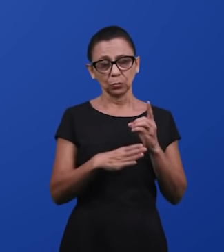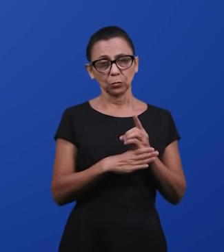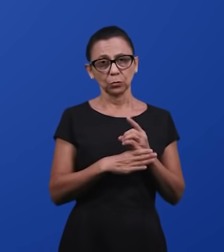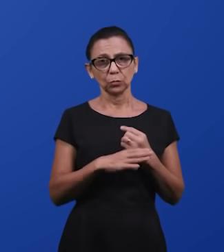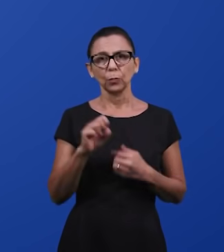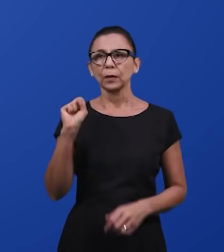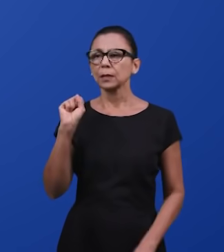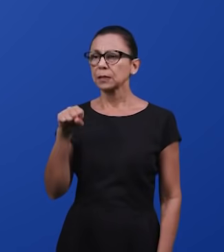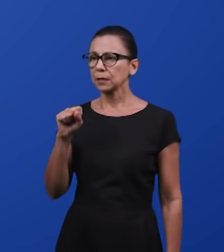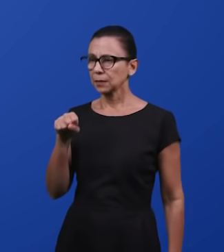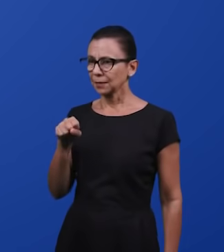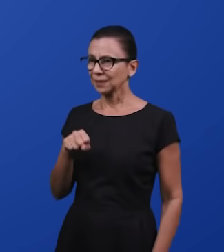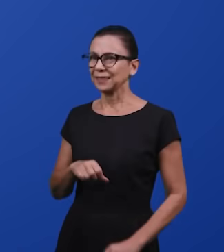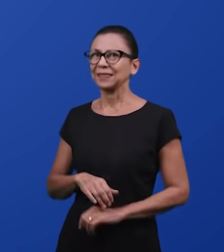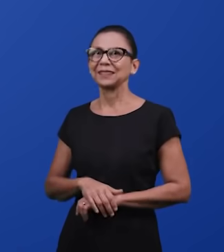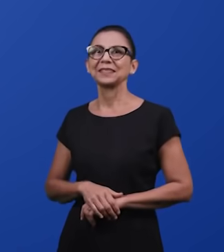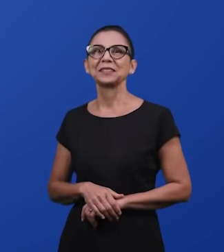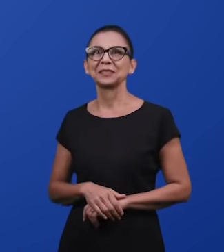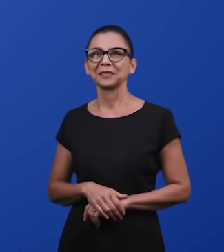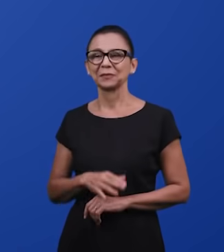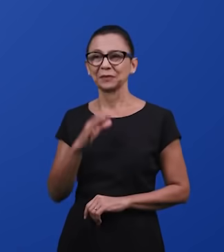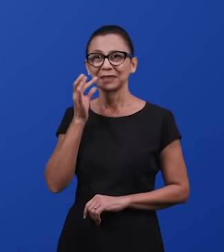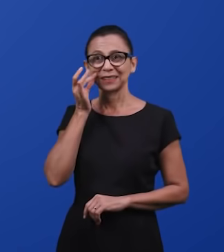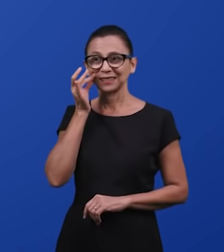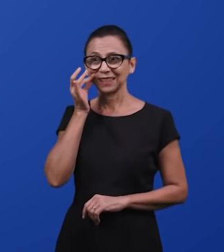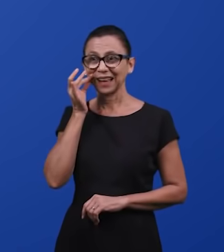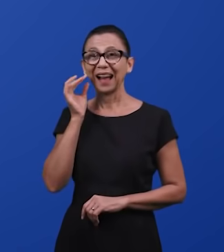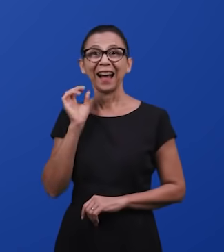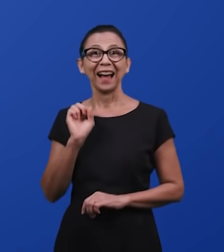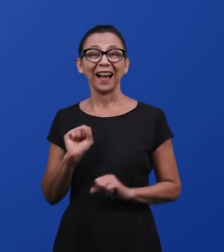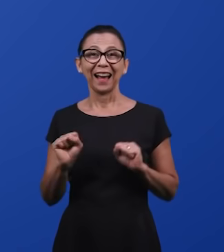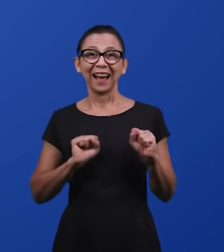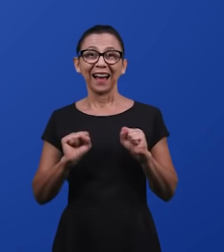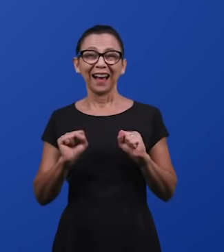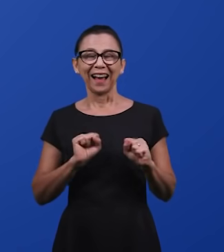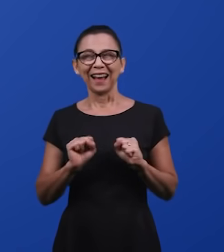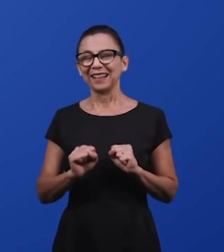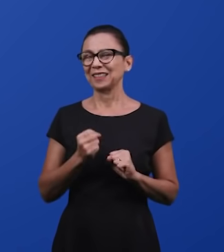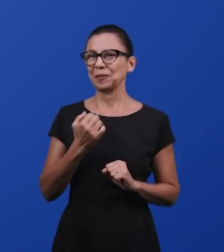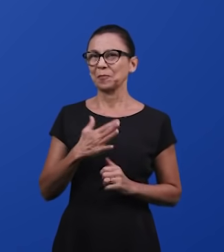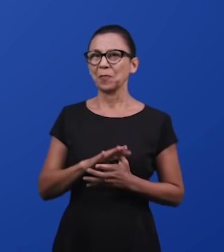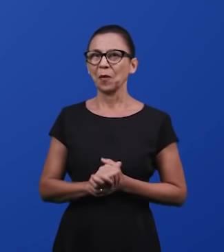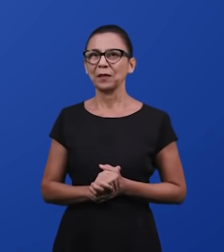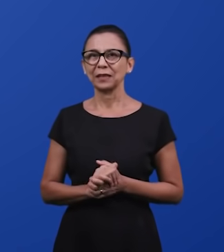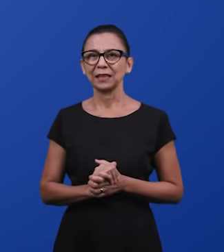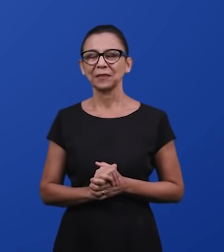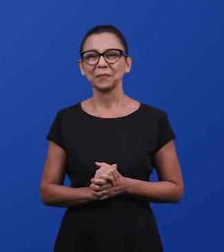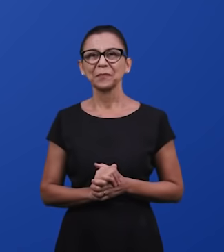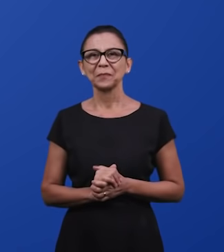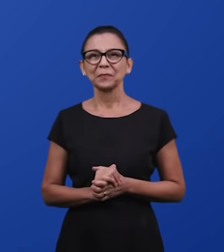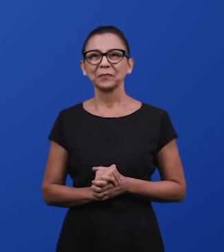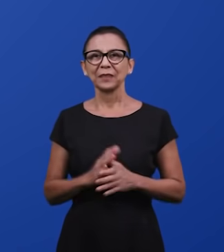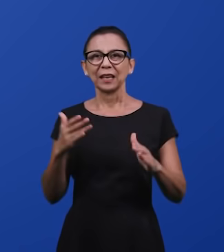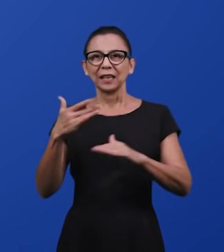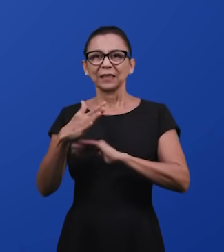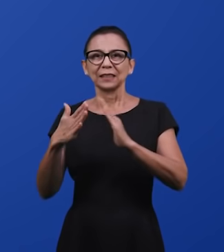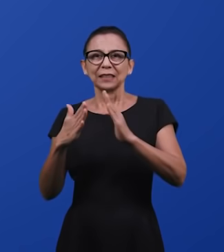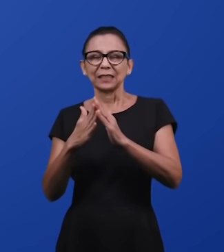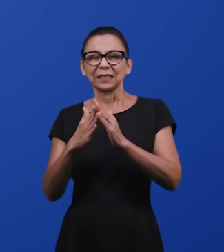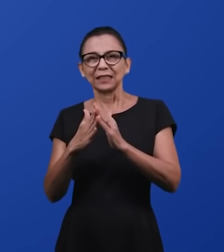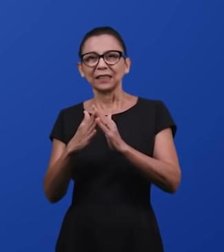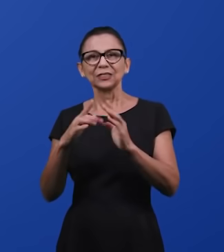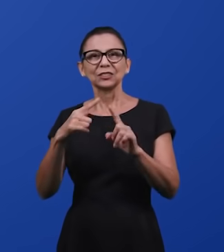ter. Presencialmente, ela fica maravilhada. Quando ela chega no culto, ela senta no primeiro banco para